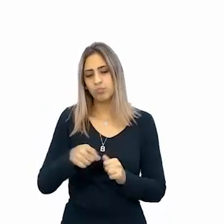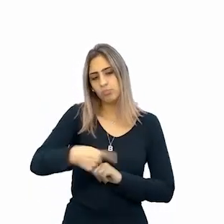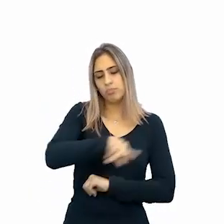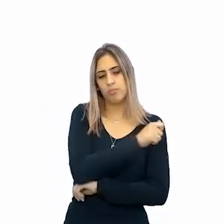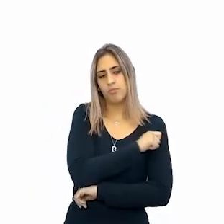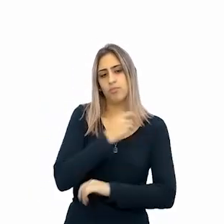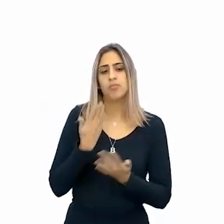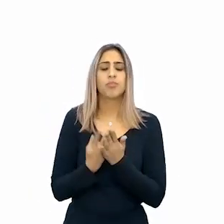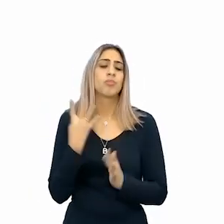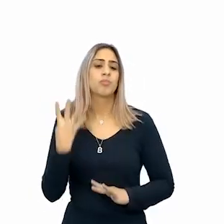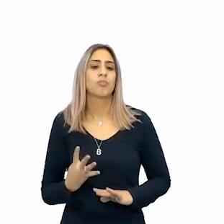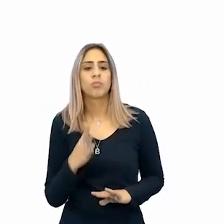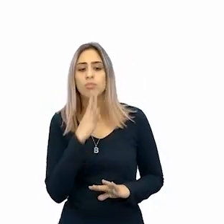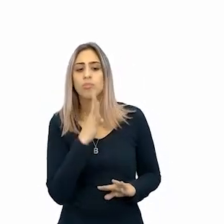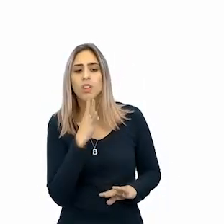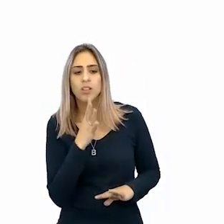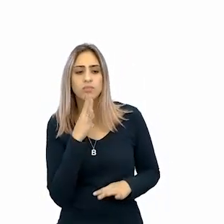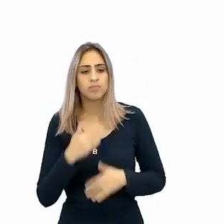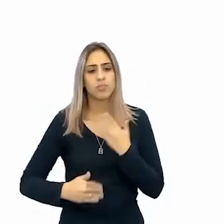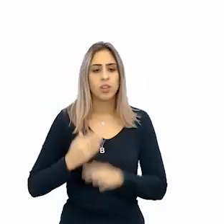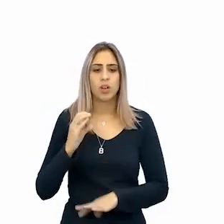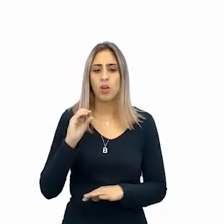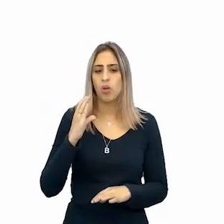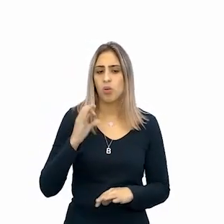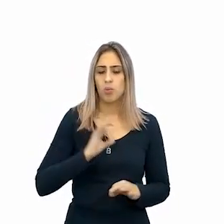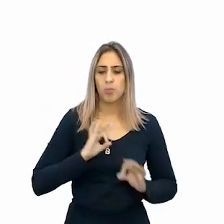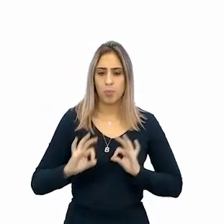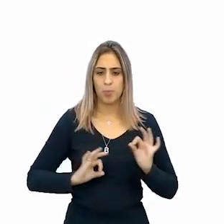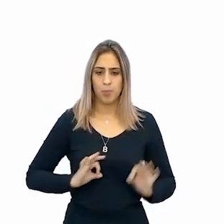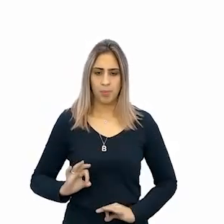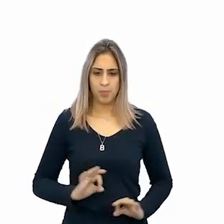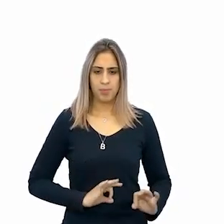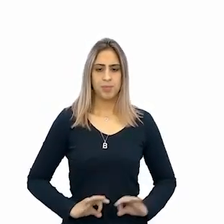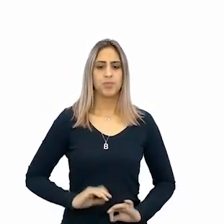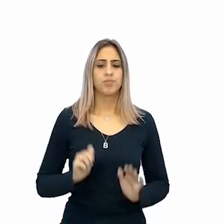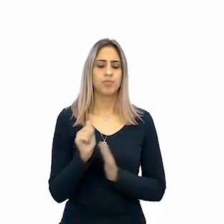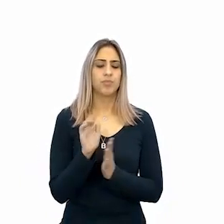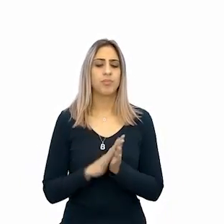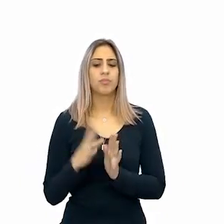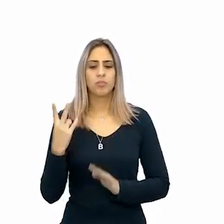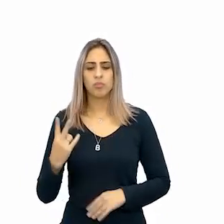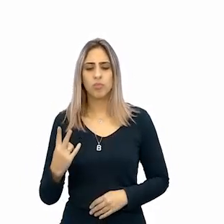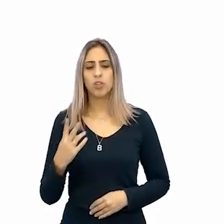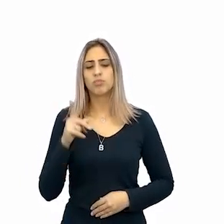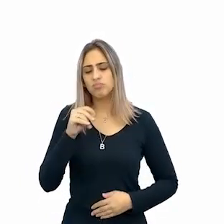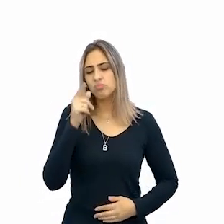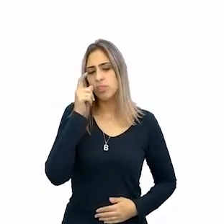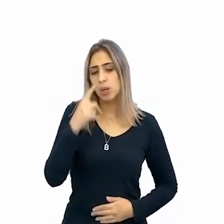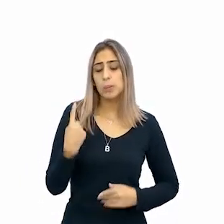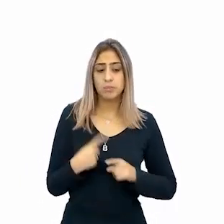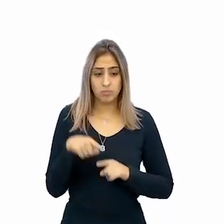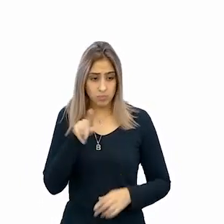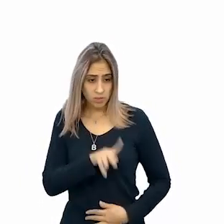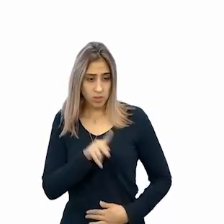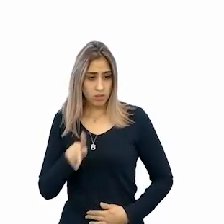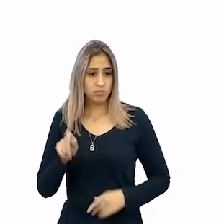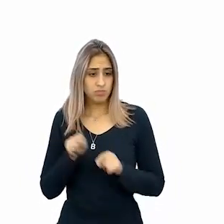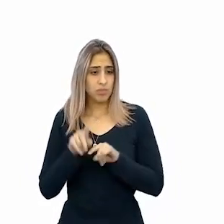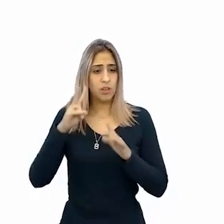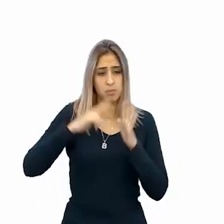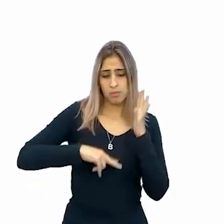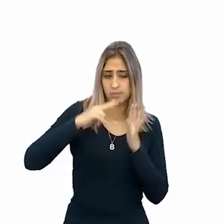Na aula 4, conhecendo a onça pintada. A atividade 2 é bem interessante, porque o professor fará uma